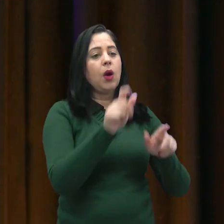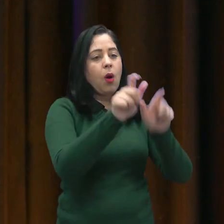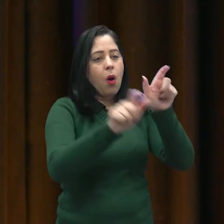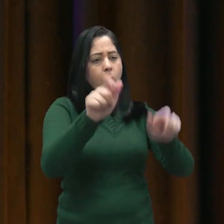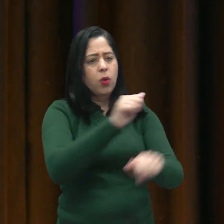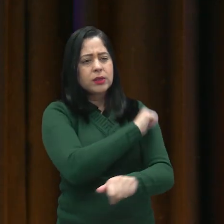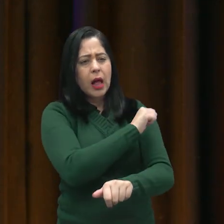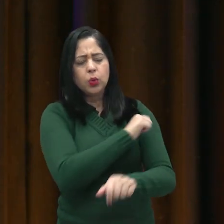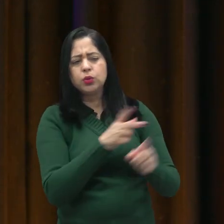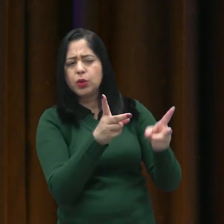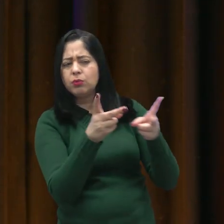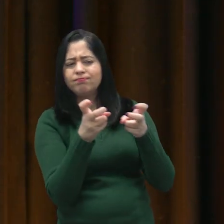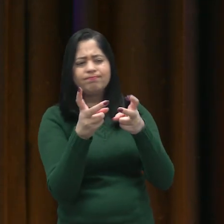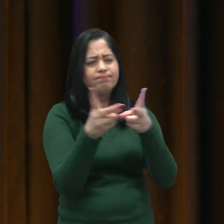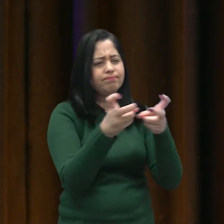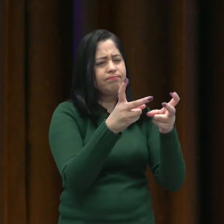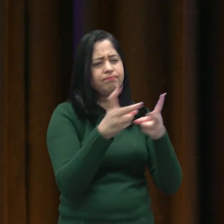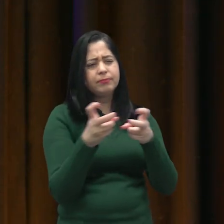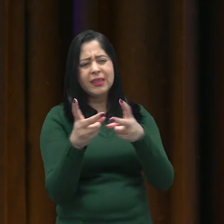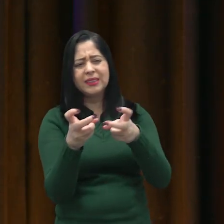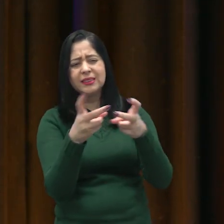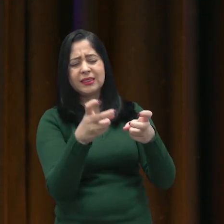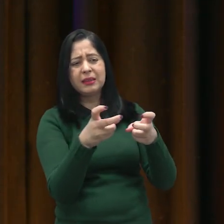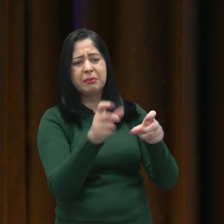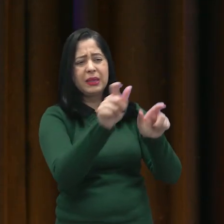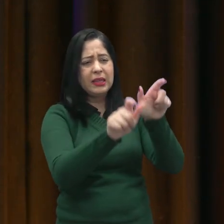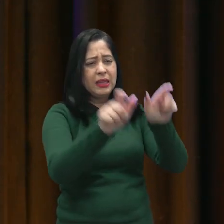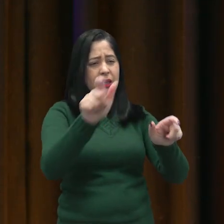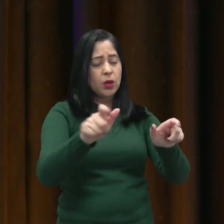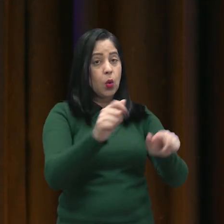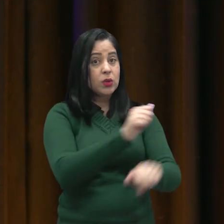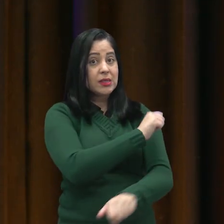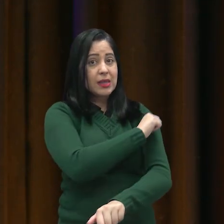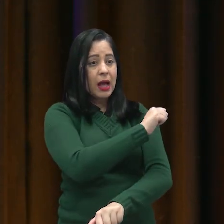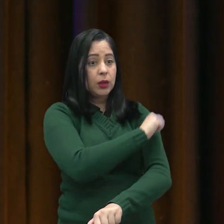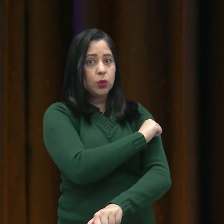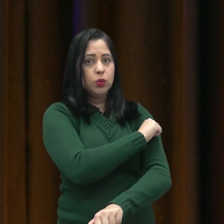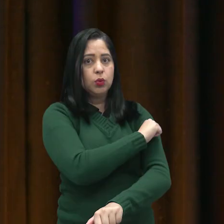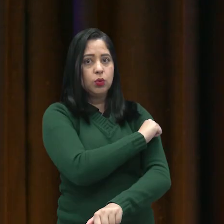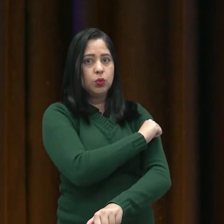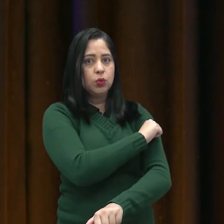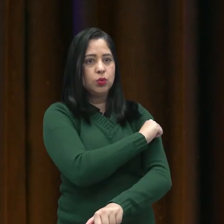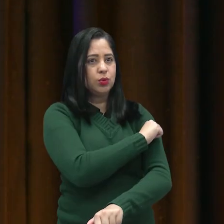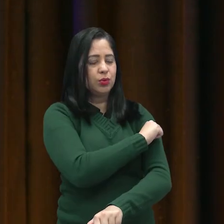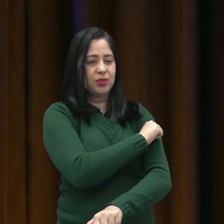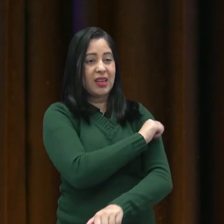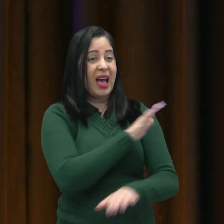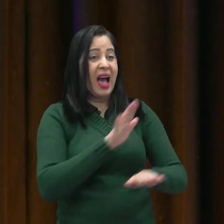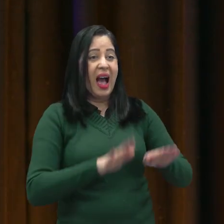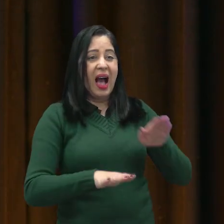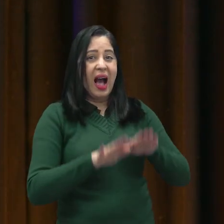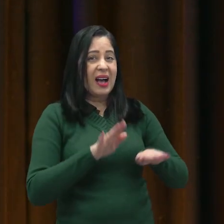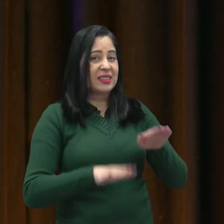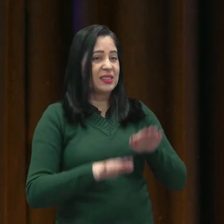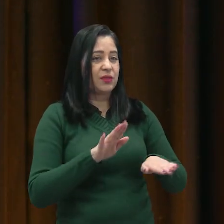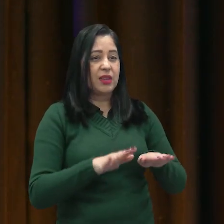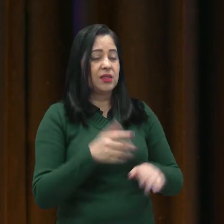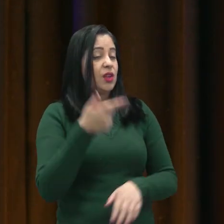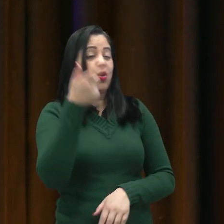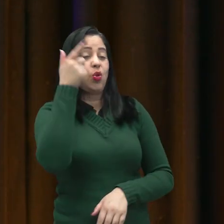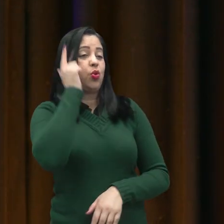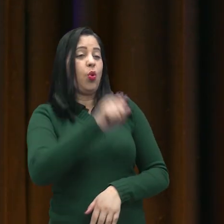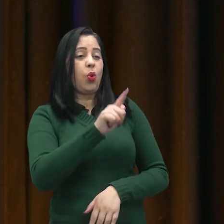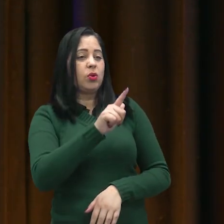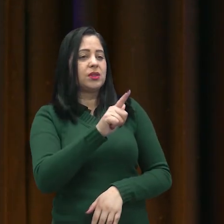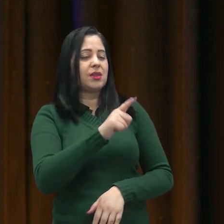que muitos deles, no início, tinham muita resistência a se expressar por meio de desenho, né, por